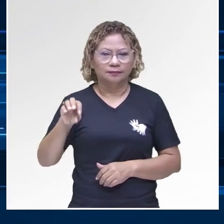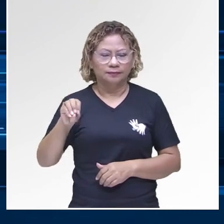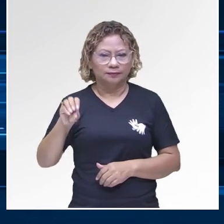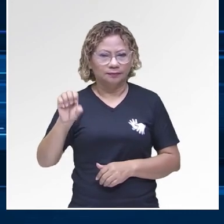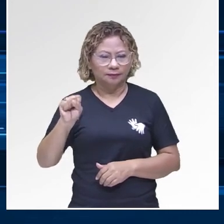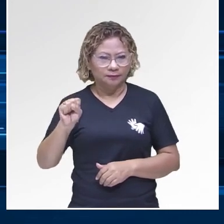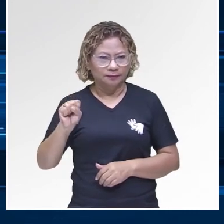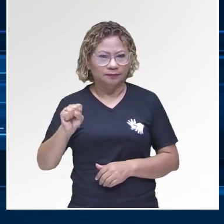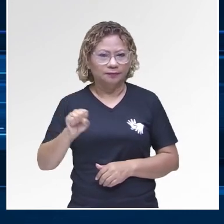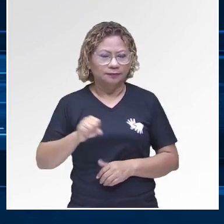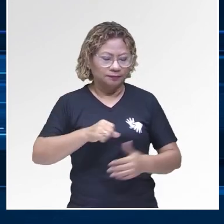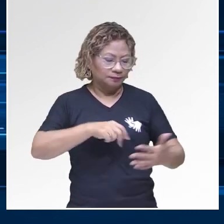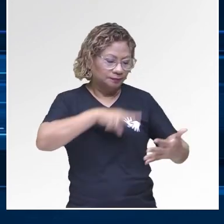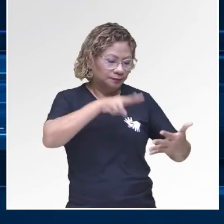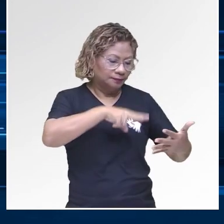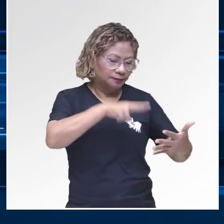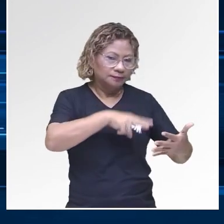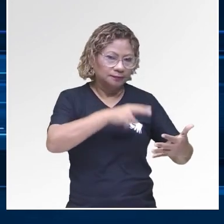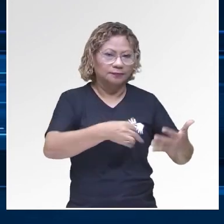que nós temos que identificar